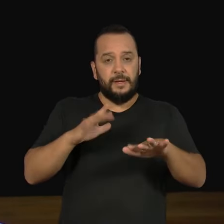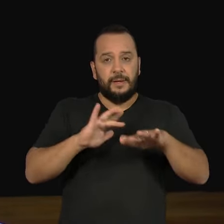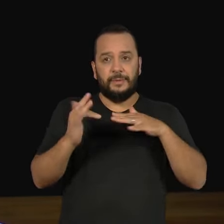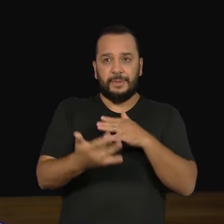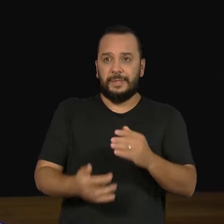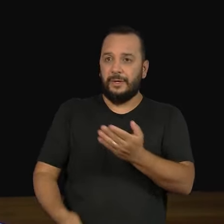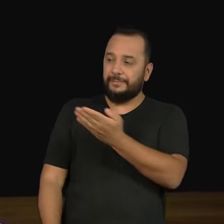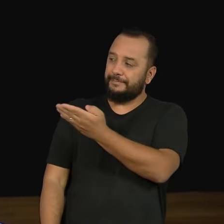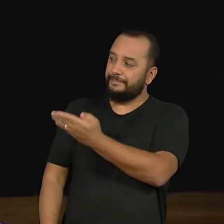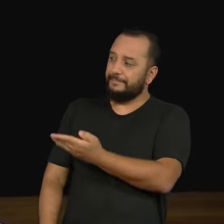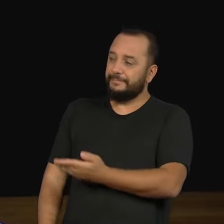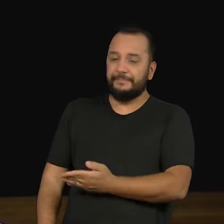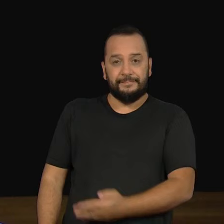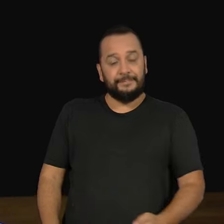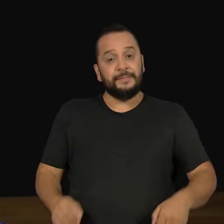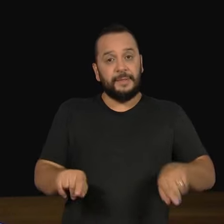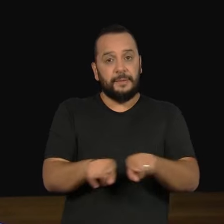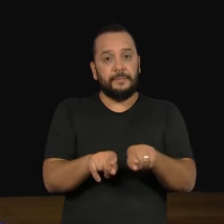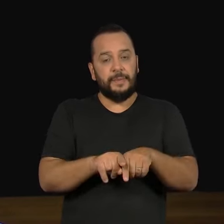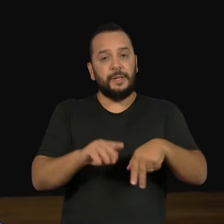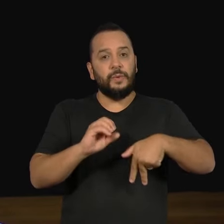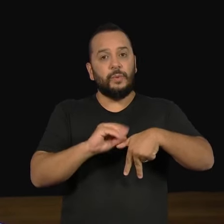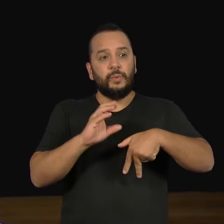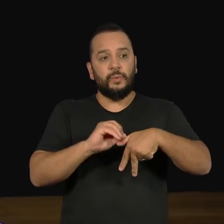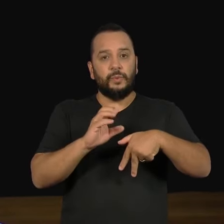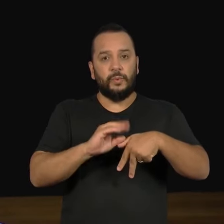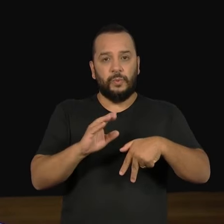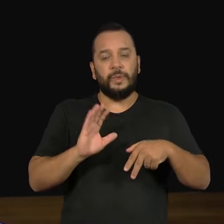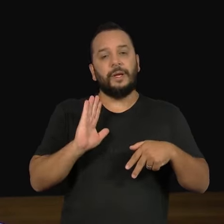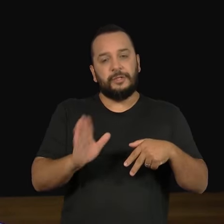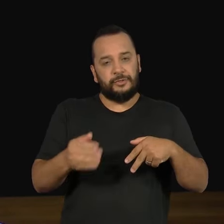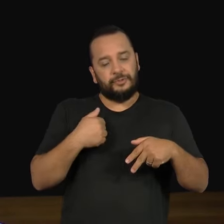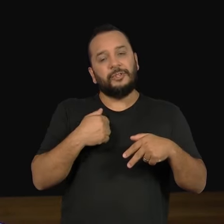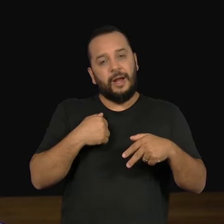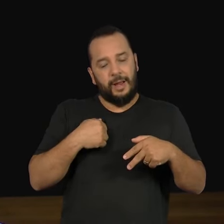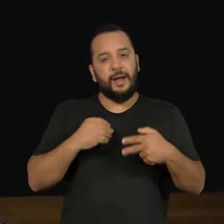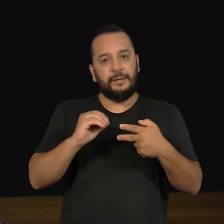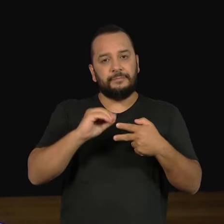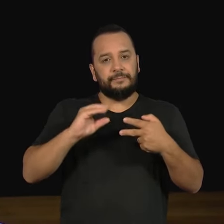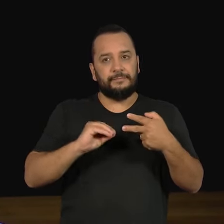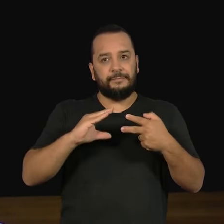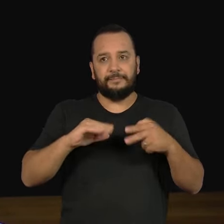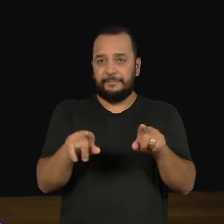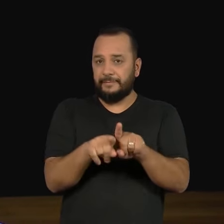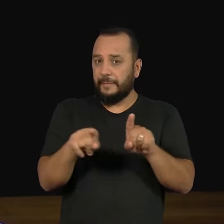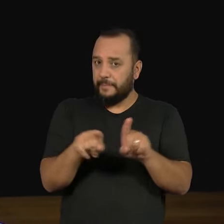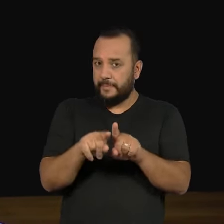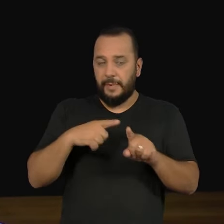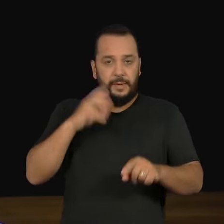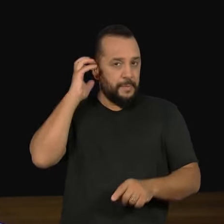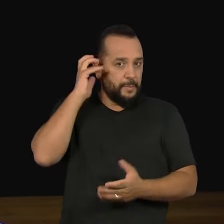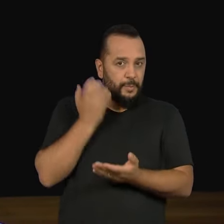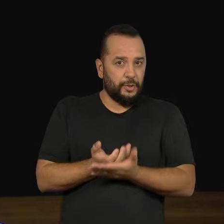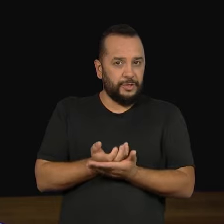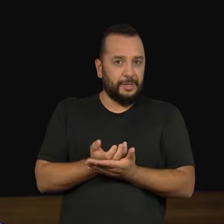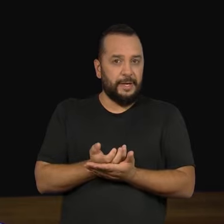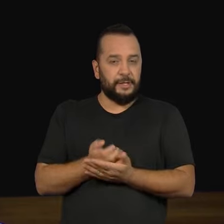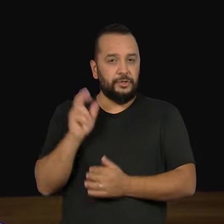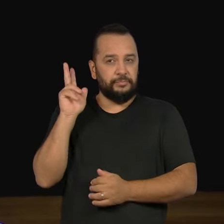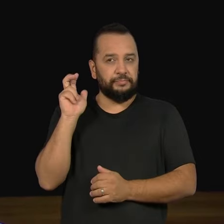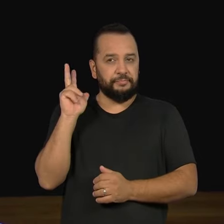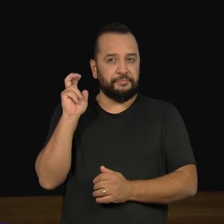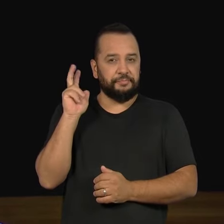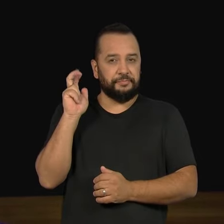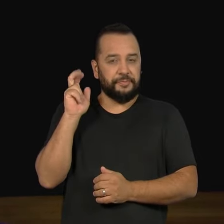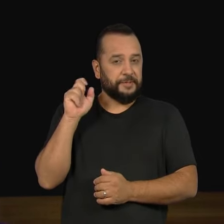digitais no app cultura Play ou ersão podcast no seu tocador preferido Ô carô vamos